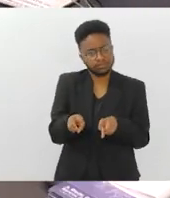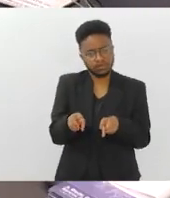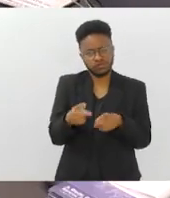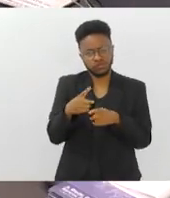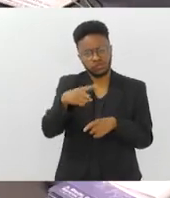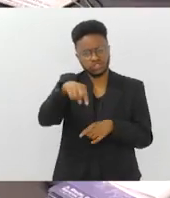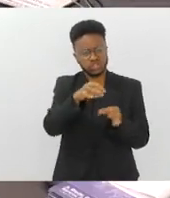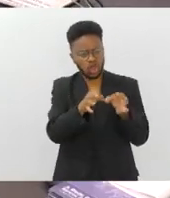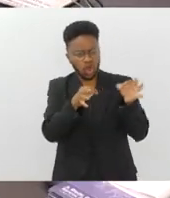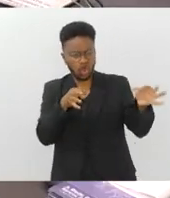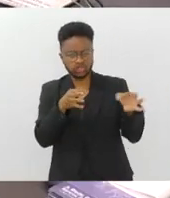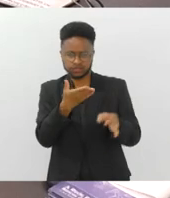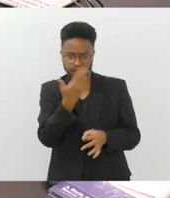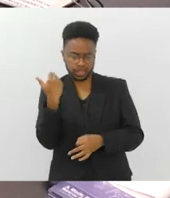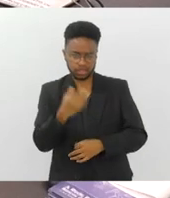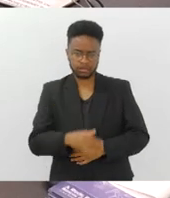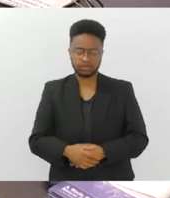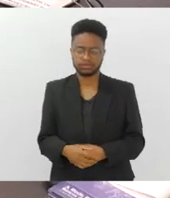longe.